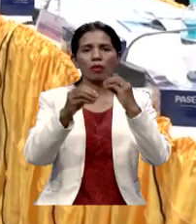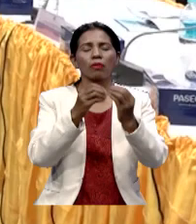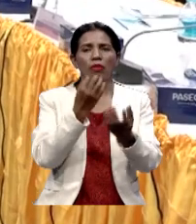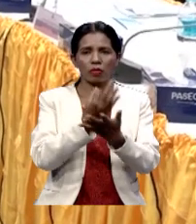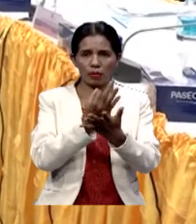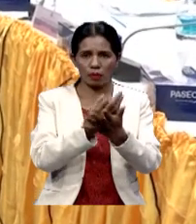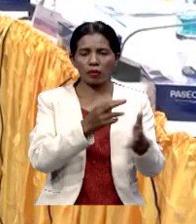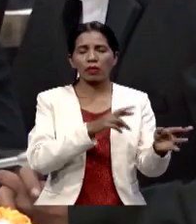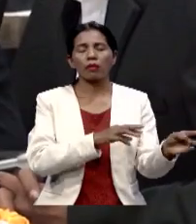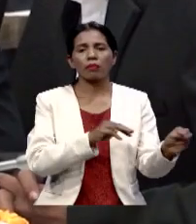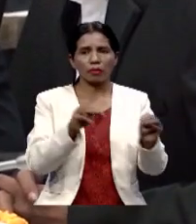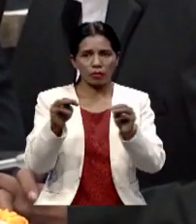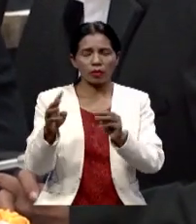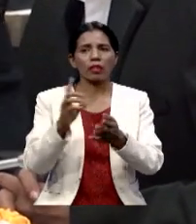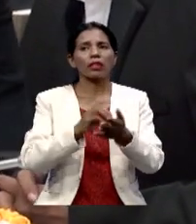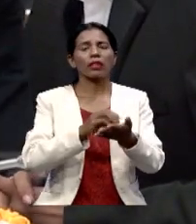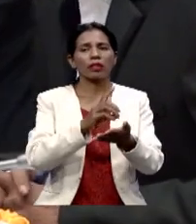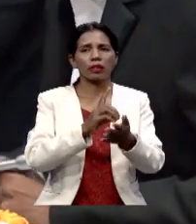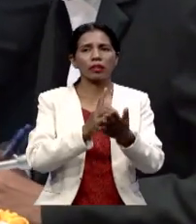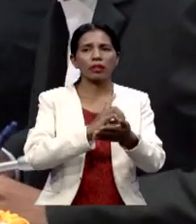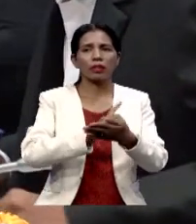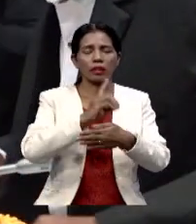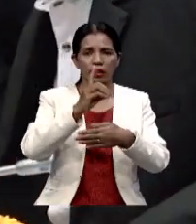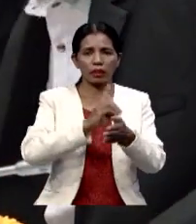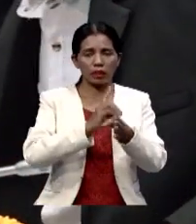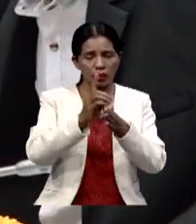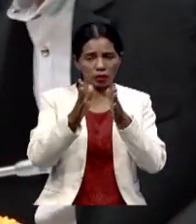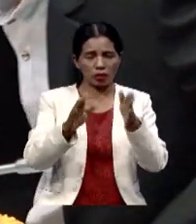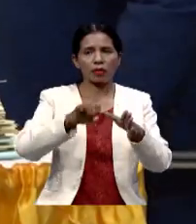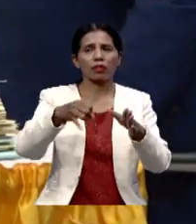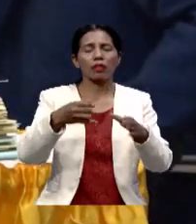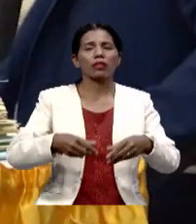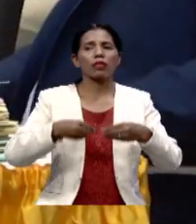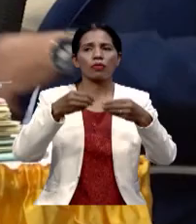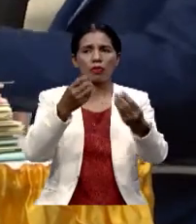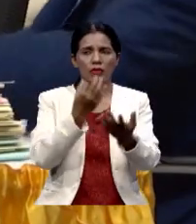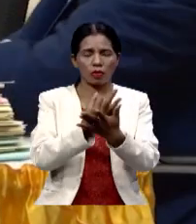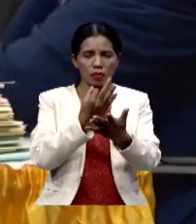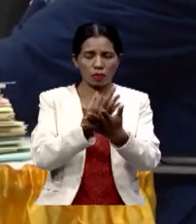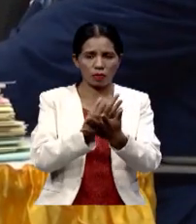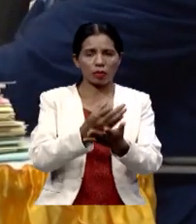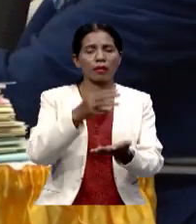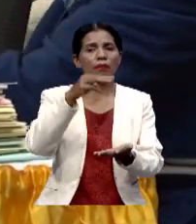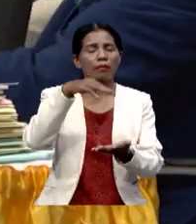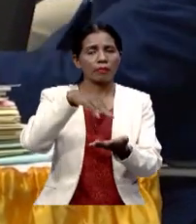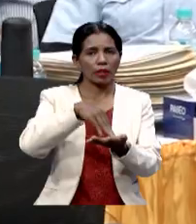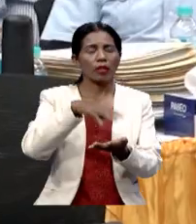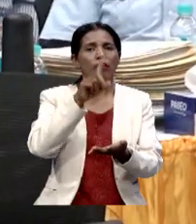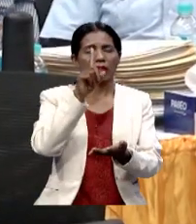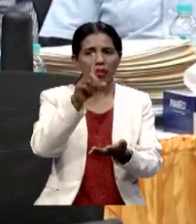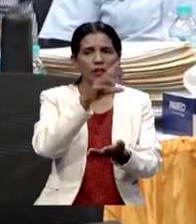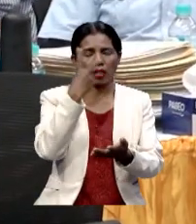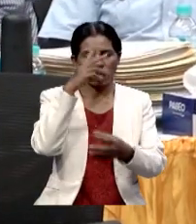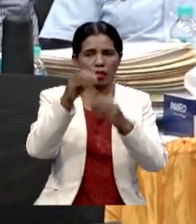retificativo, diretor-geral gabinete primeiro-ministro Hateten, se for fila osan tokon ida ba cofre estado, tambare ba